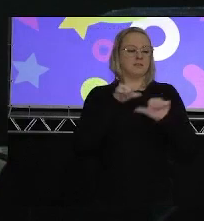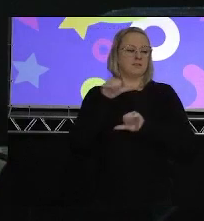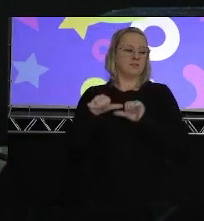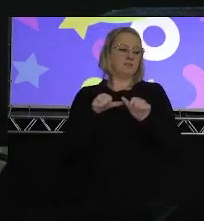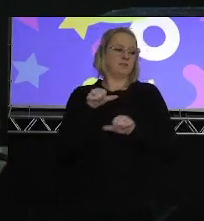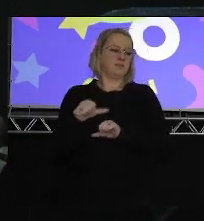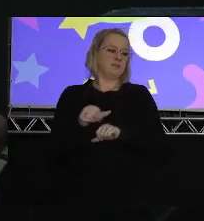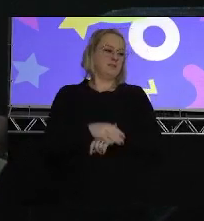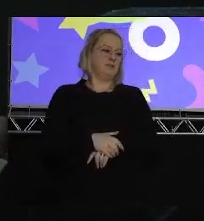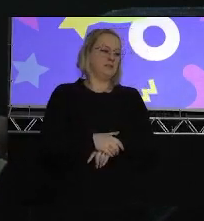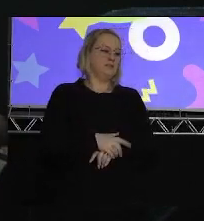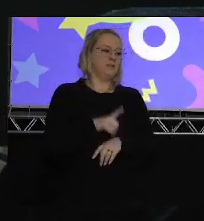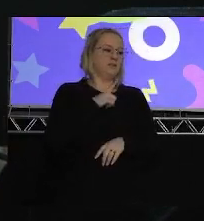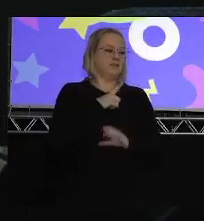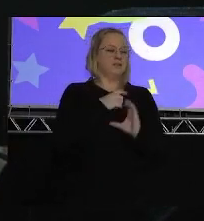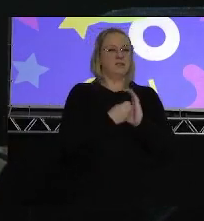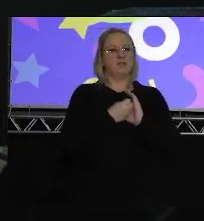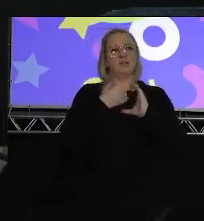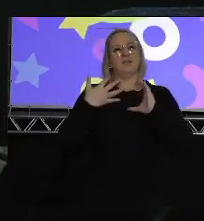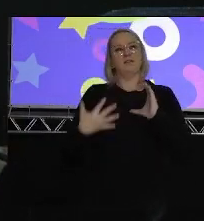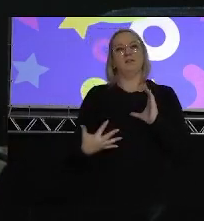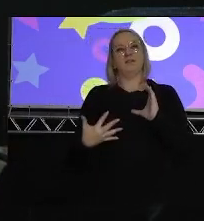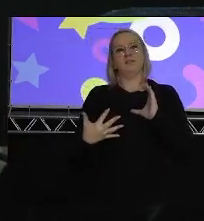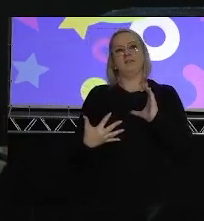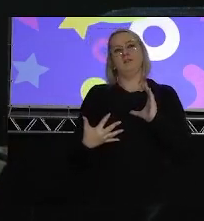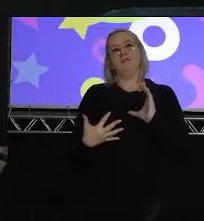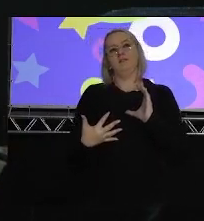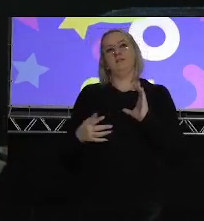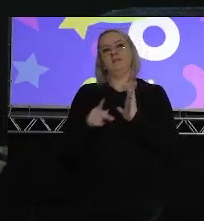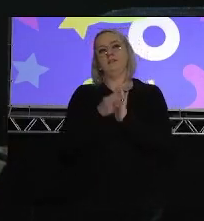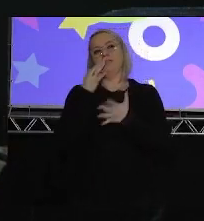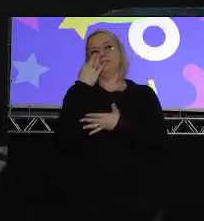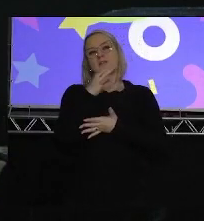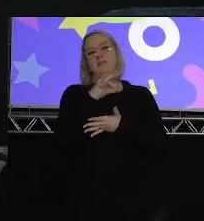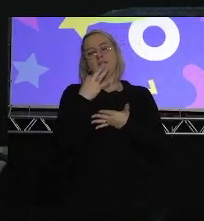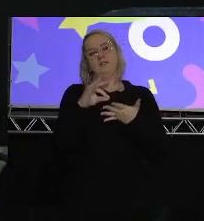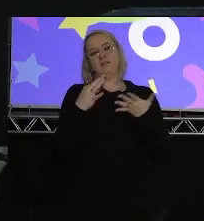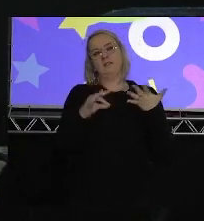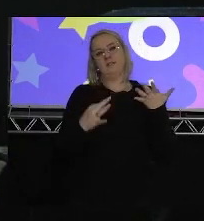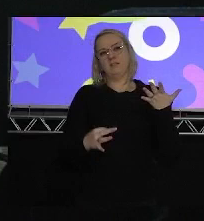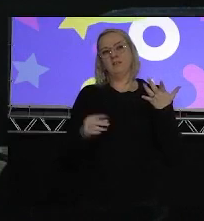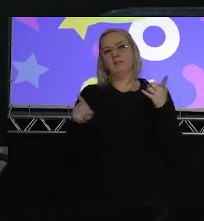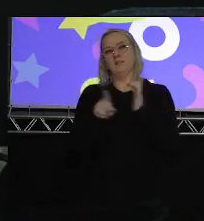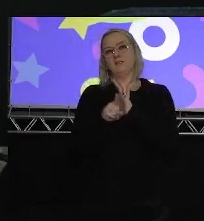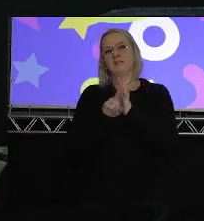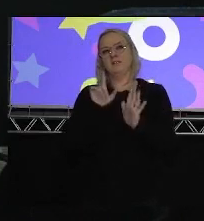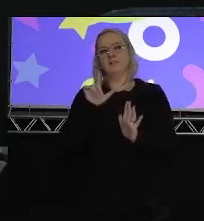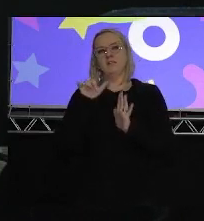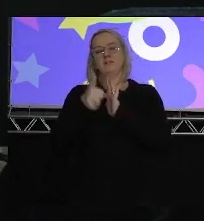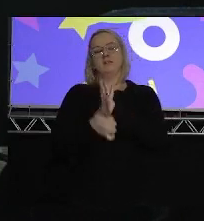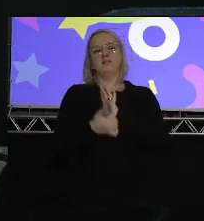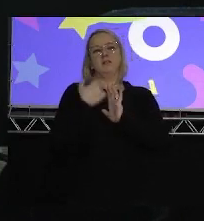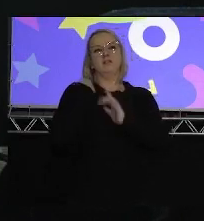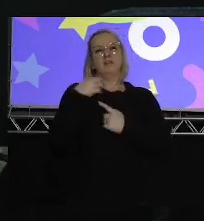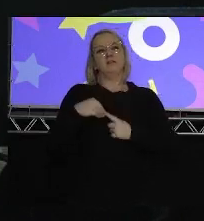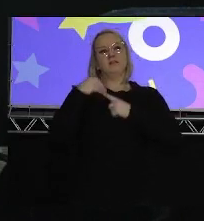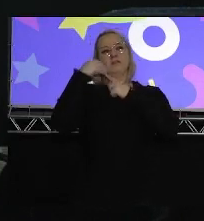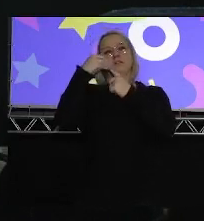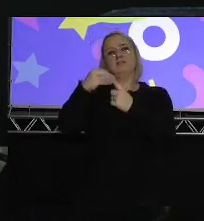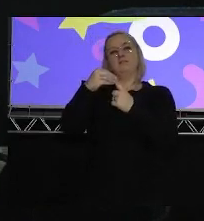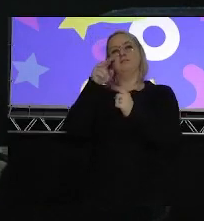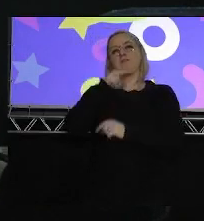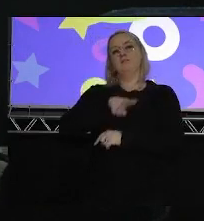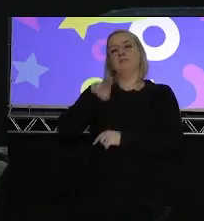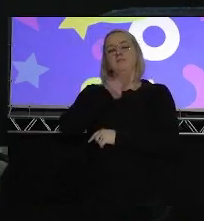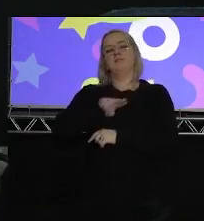Backlog, que foram qualificadas, né, elas foram todas detalhadas e depois elas vão ser priorizadas. E a gente usa